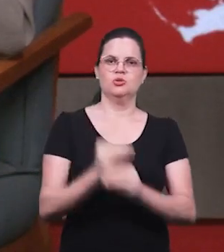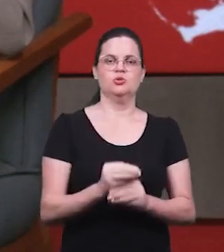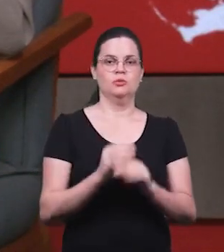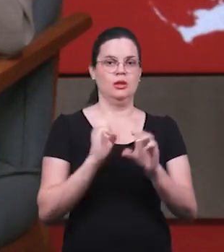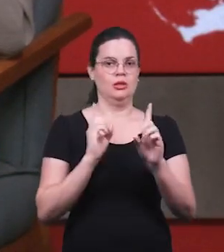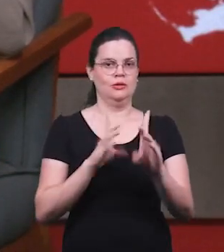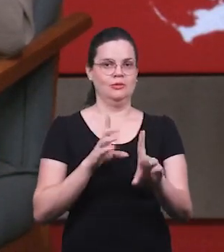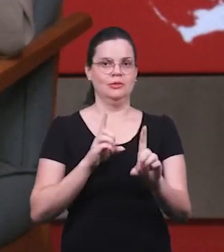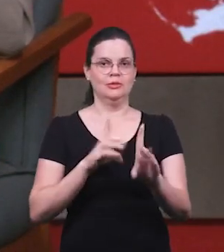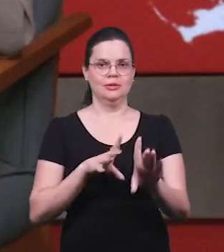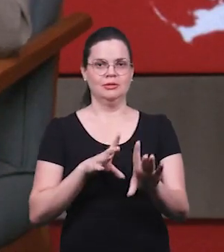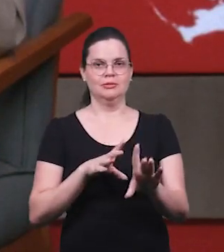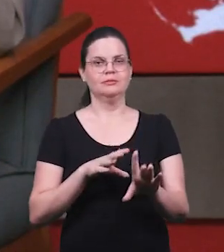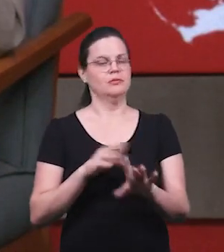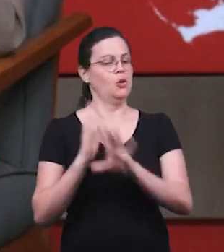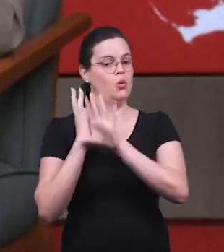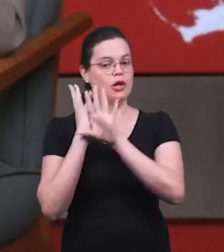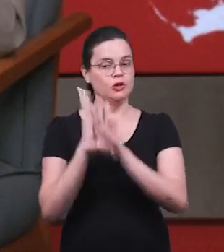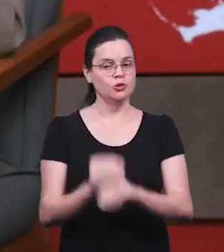doutrinário